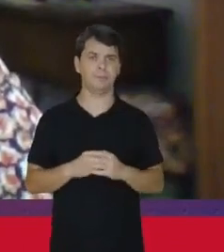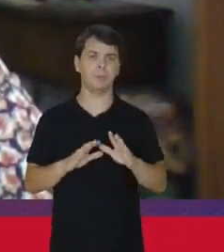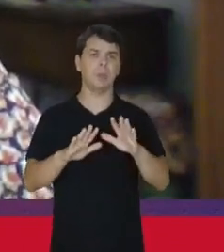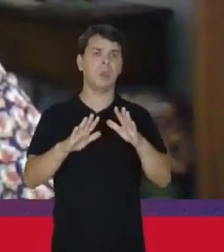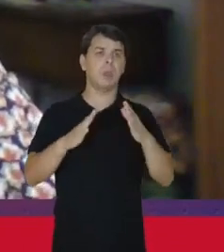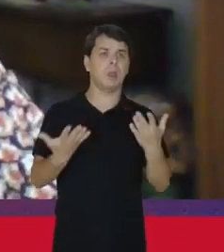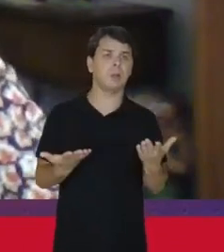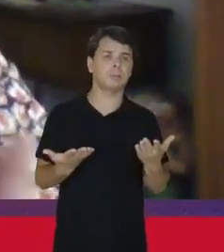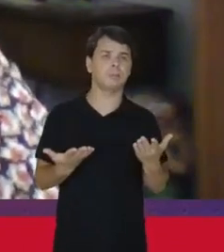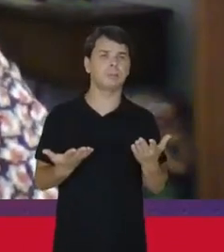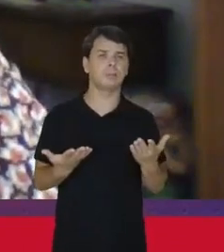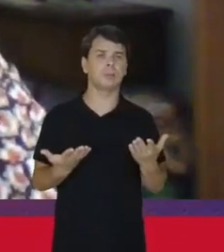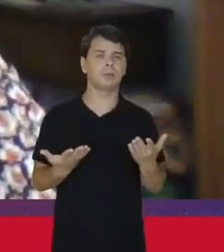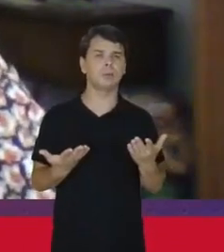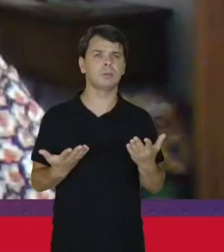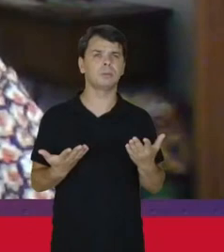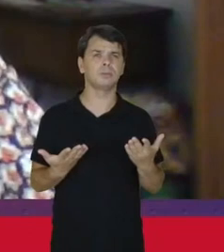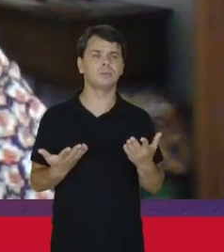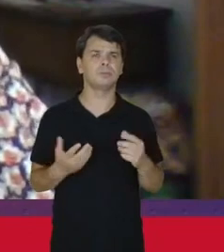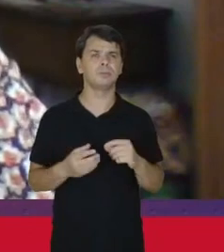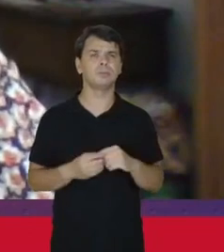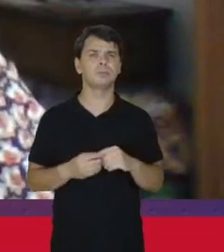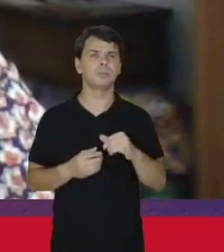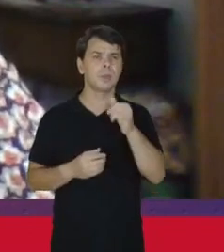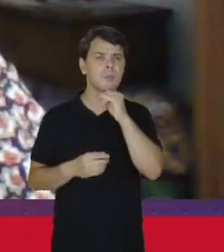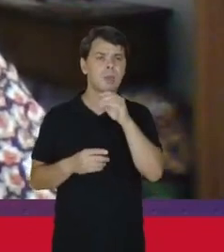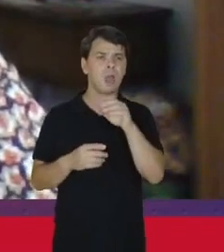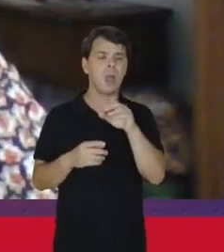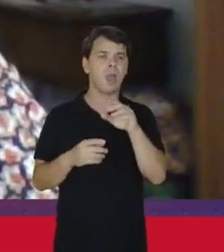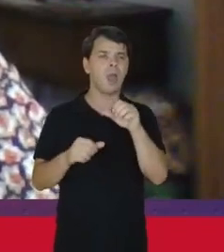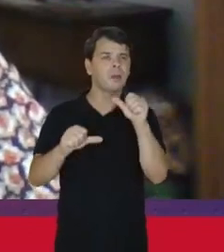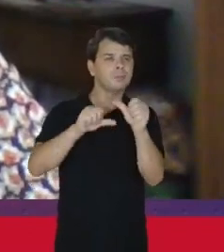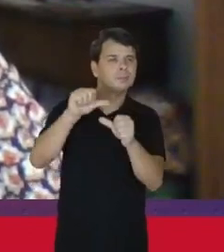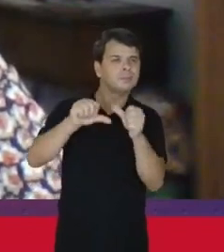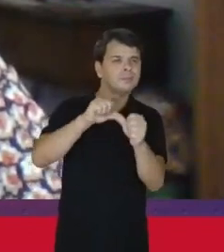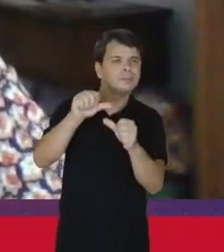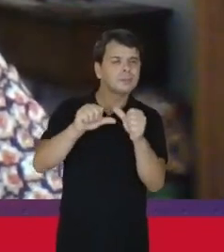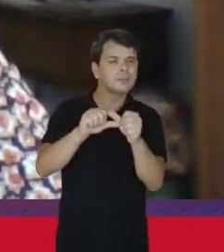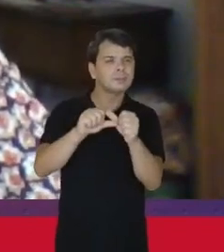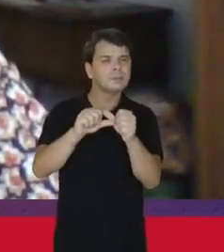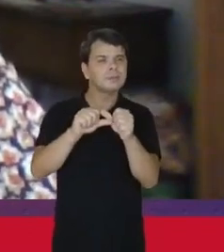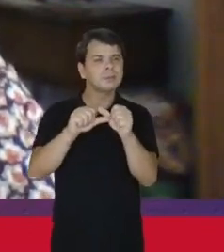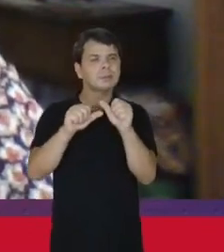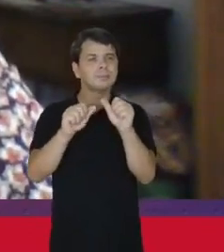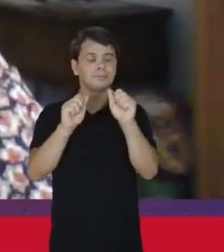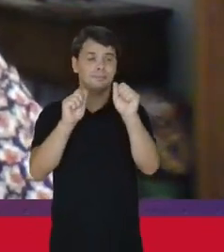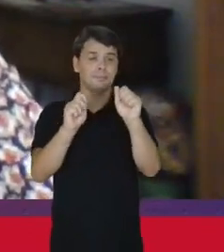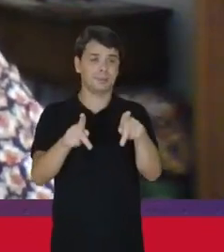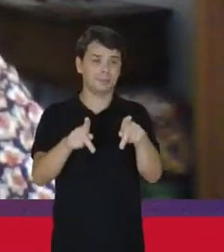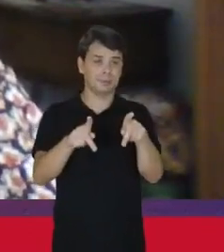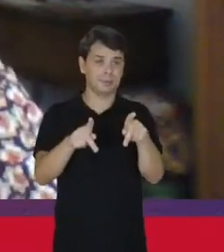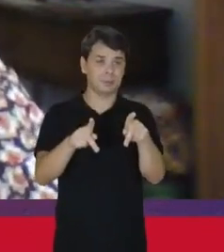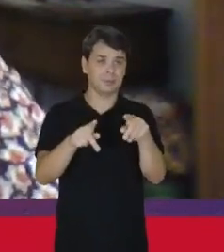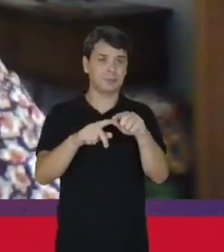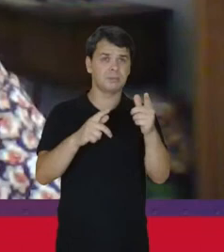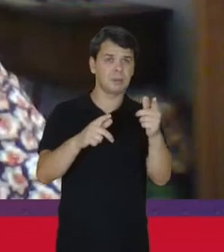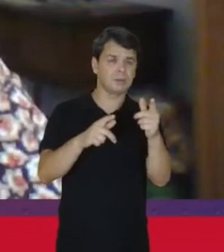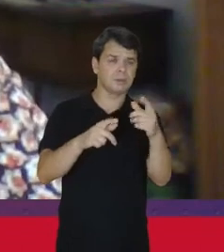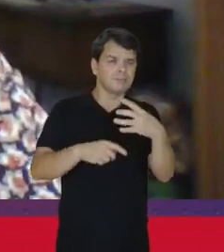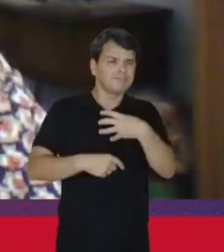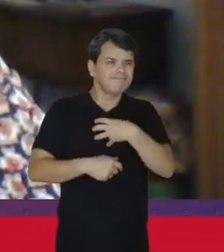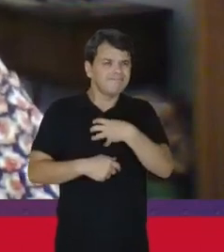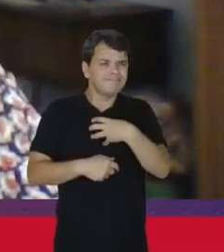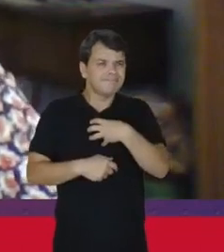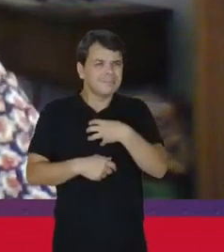Então, além de tudo, a reforma da Previdência, ela criou um